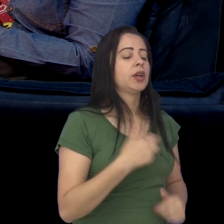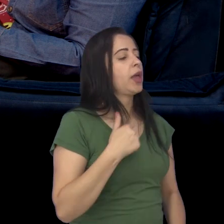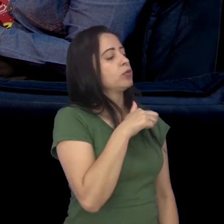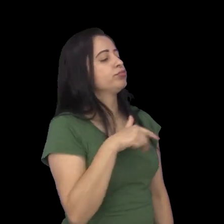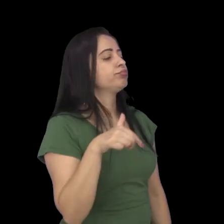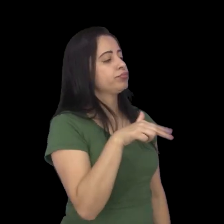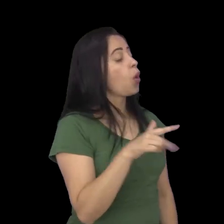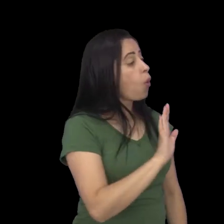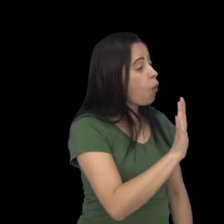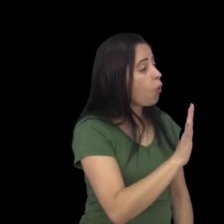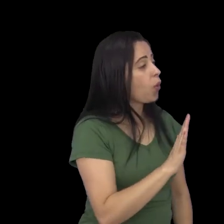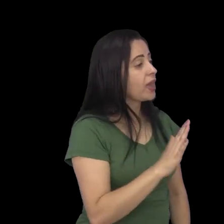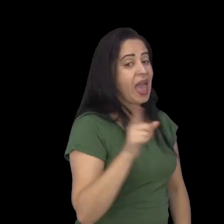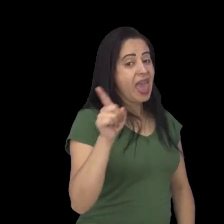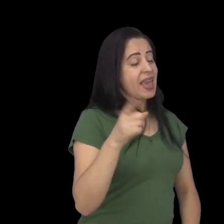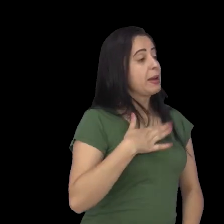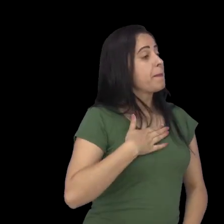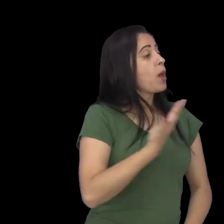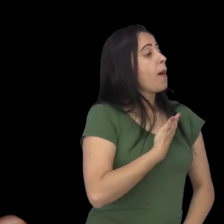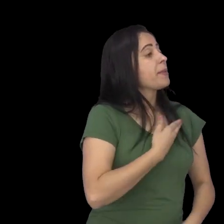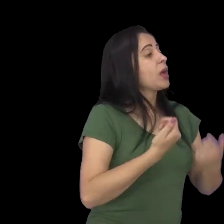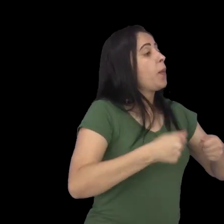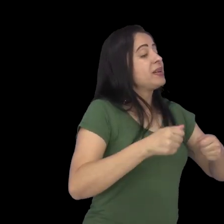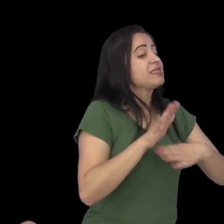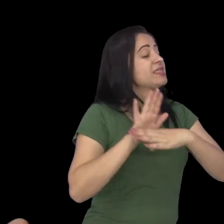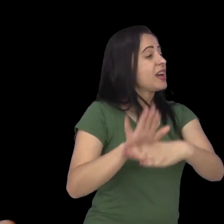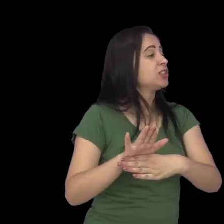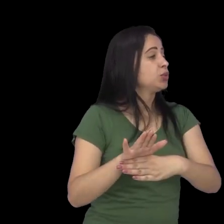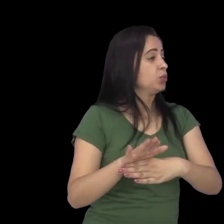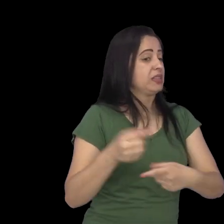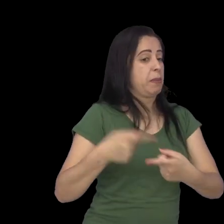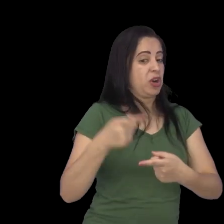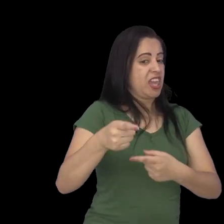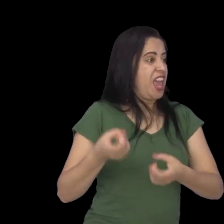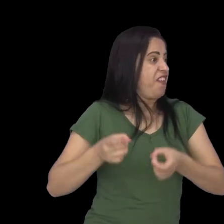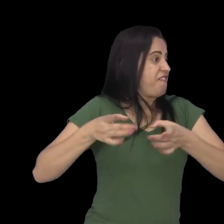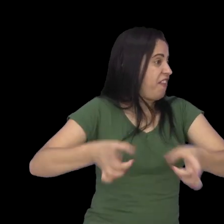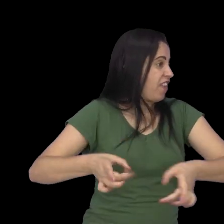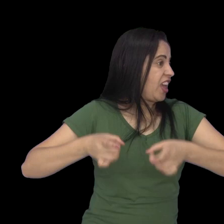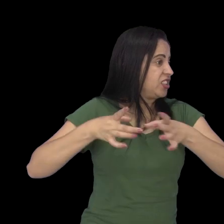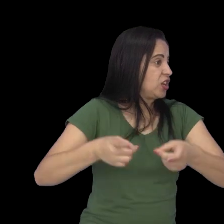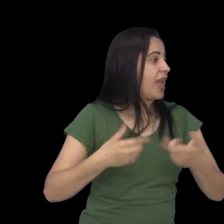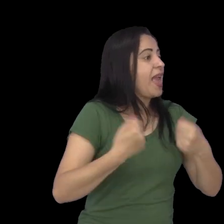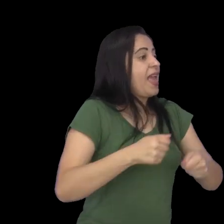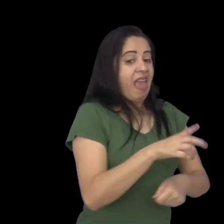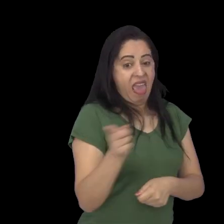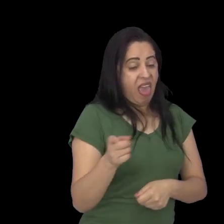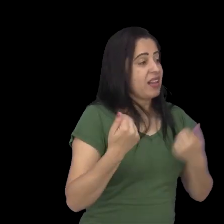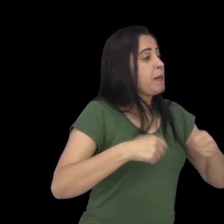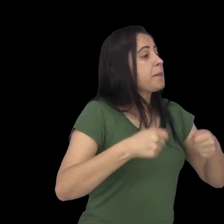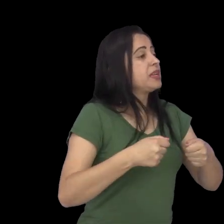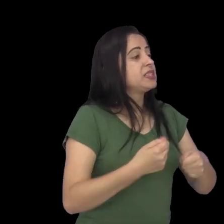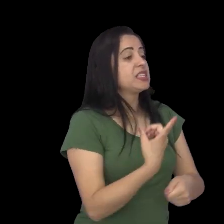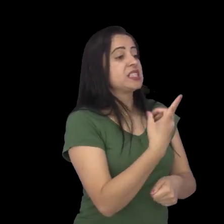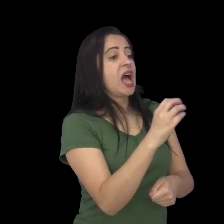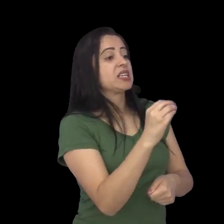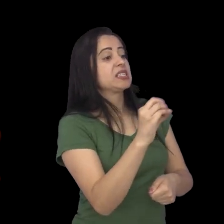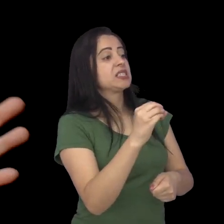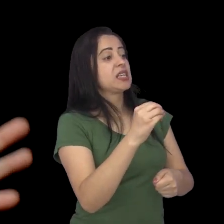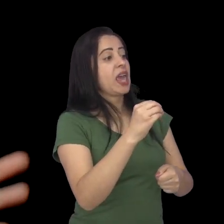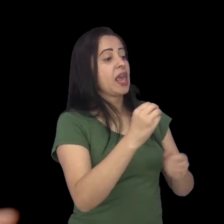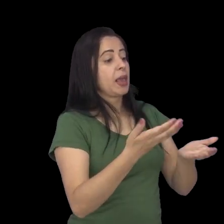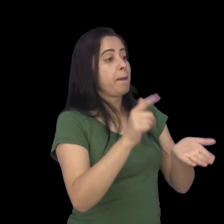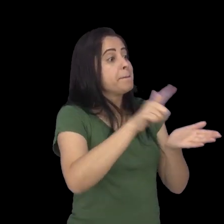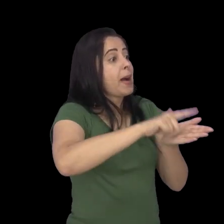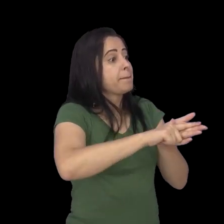eu sou amiga do Cadu, o Cadu tá precisando de ajuda, que ele tá vendendo muito hoje e ele tá precisando de 100 sacos de pão de cachorro-quente. O Joel